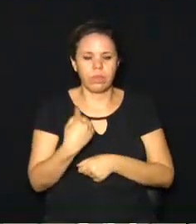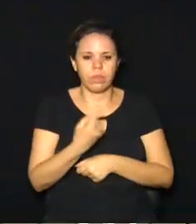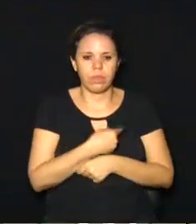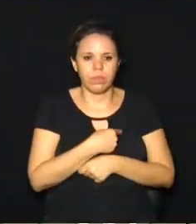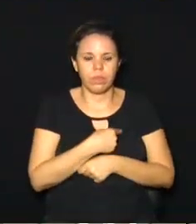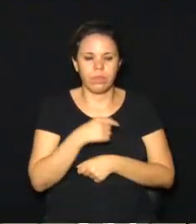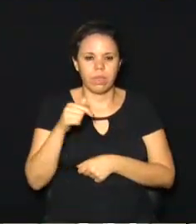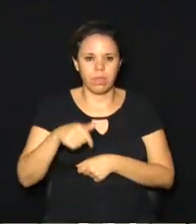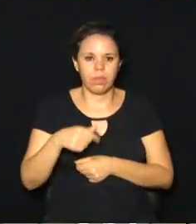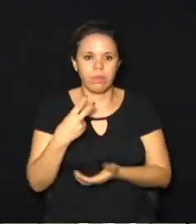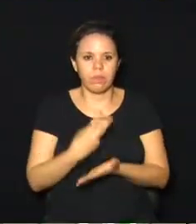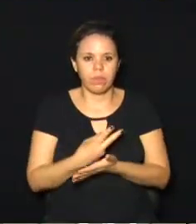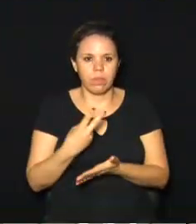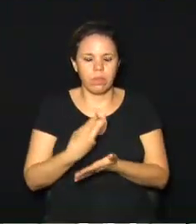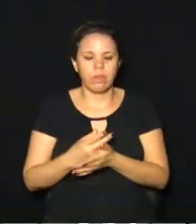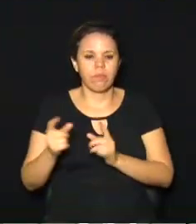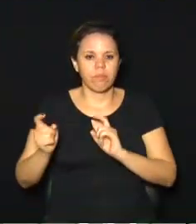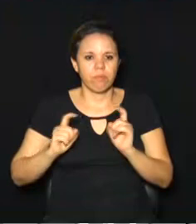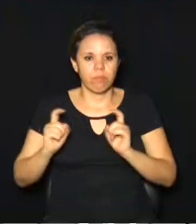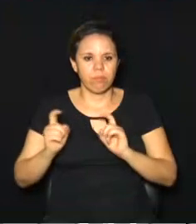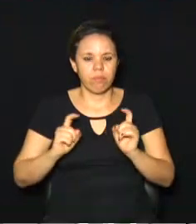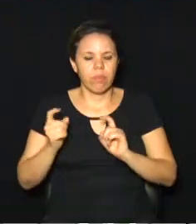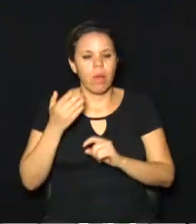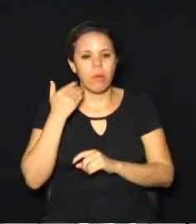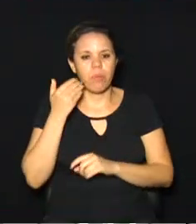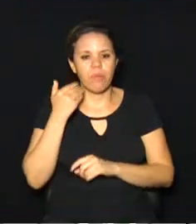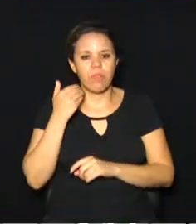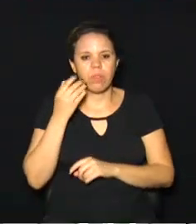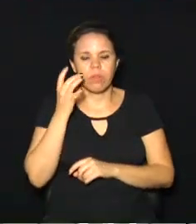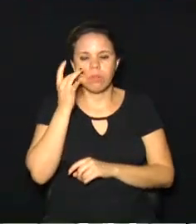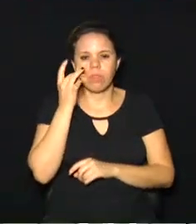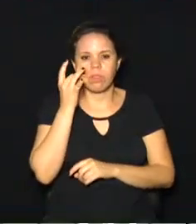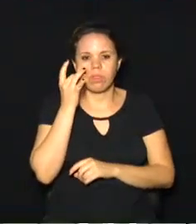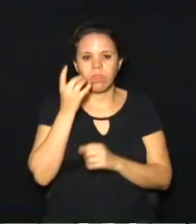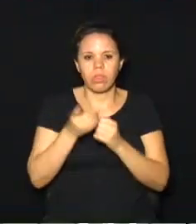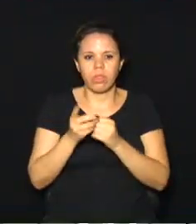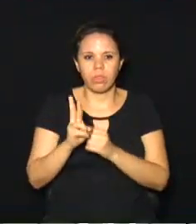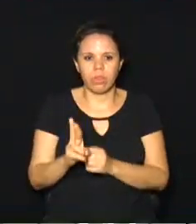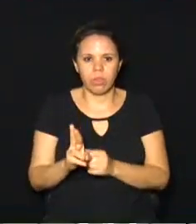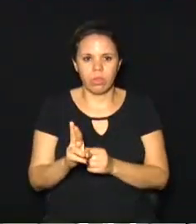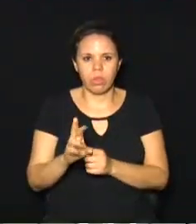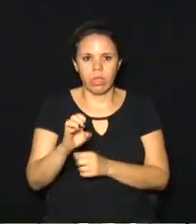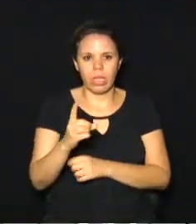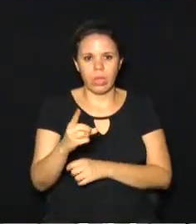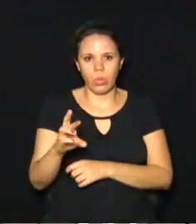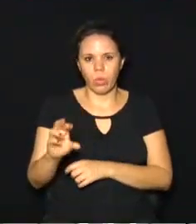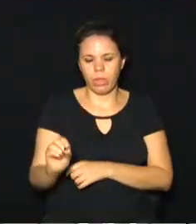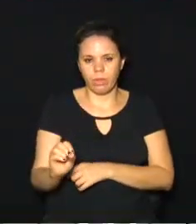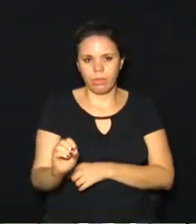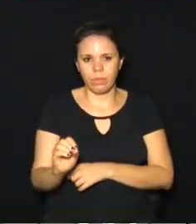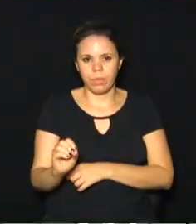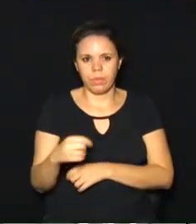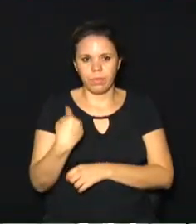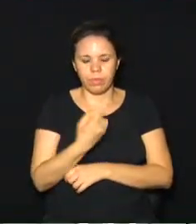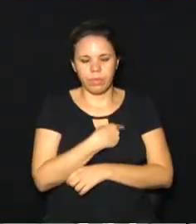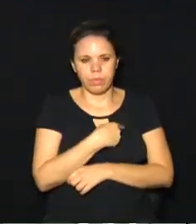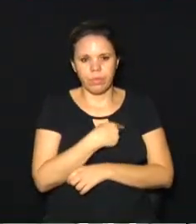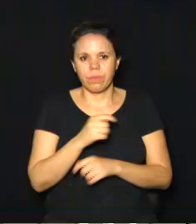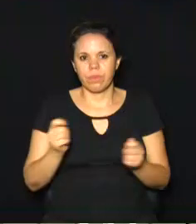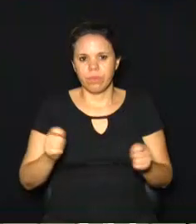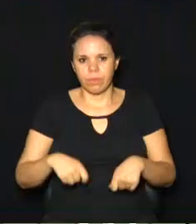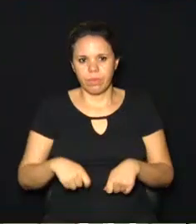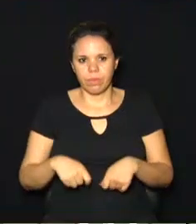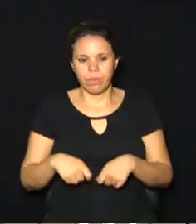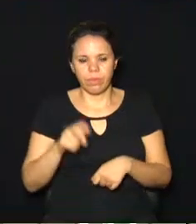aqui manter a nossa reunião, aproveitando muito a presença do Dr. Eduardo Luiz, para que a gente possa